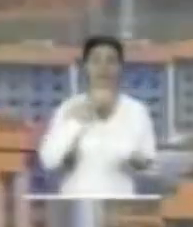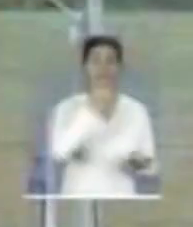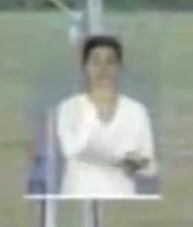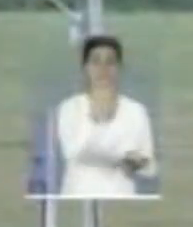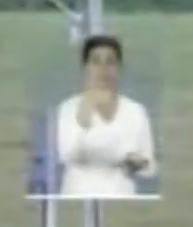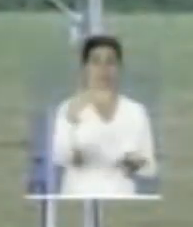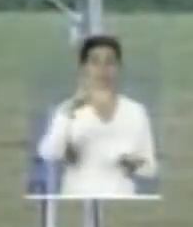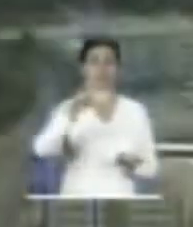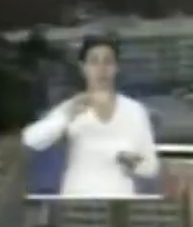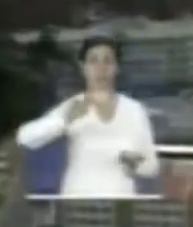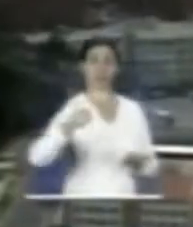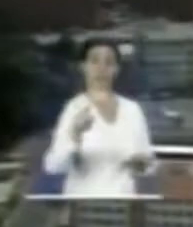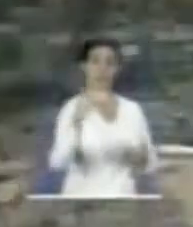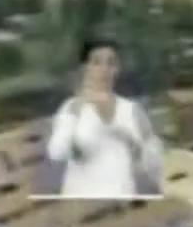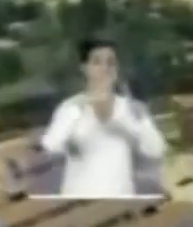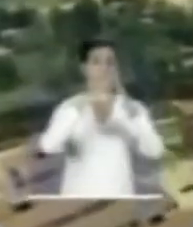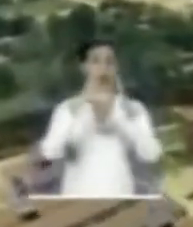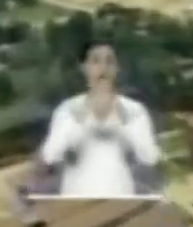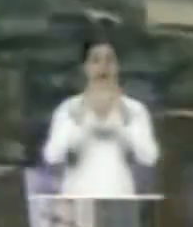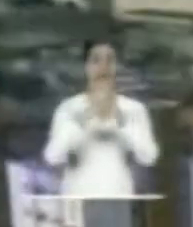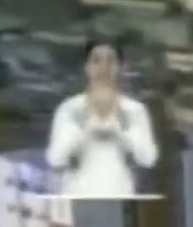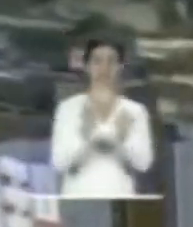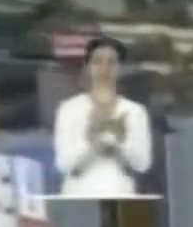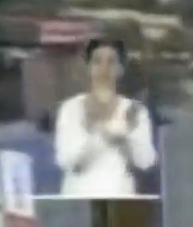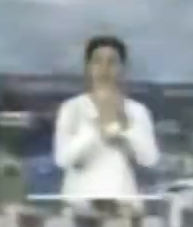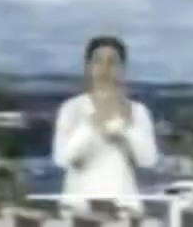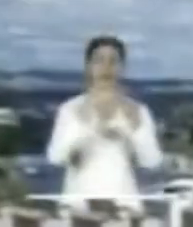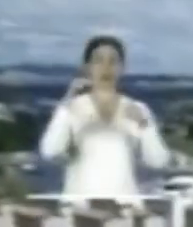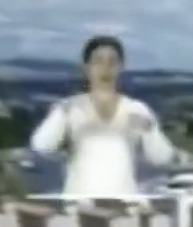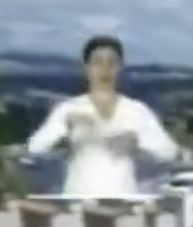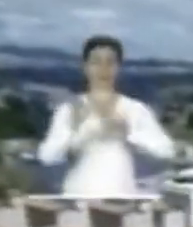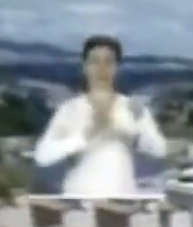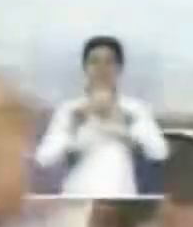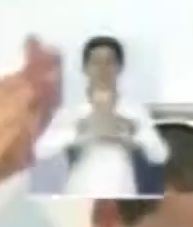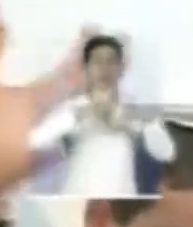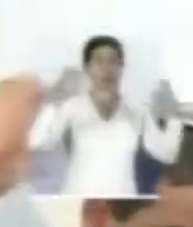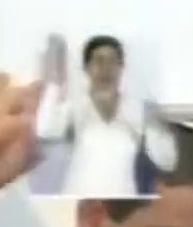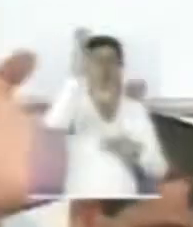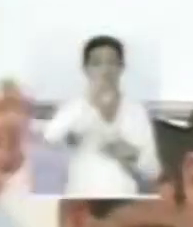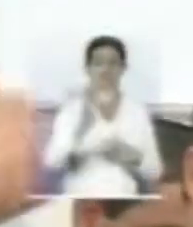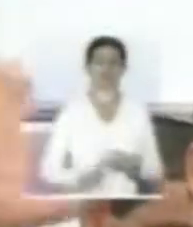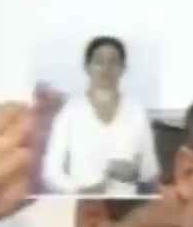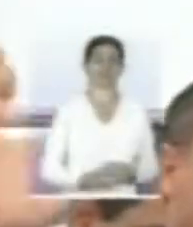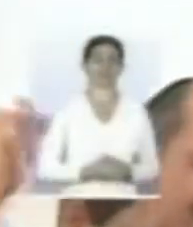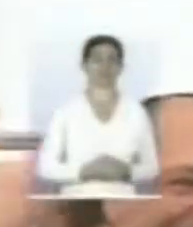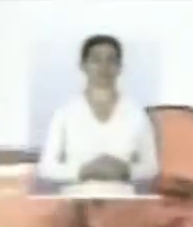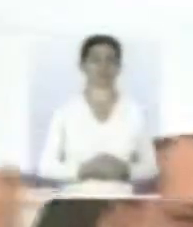225 mil casas populares. O maior programa habitacional do Brasil.